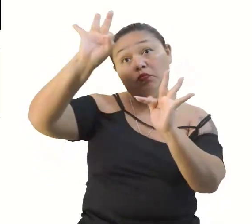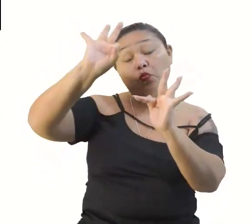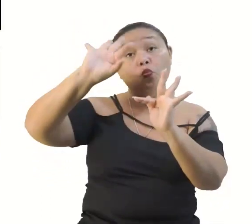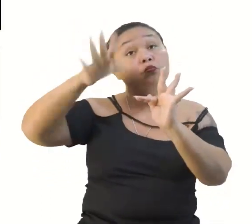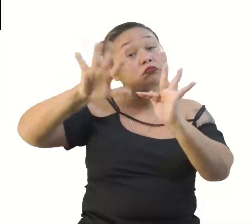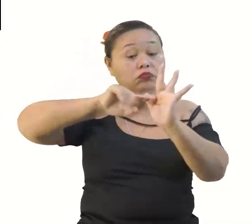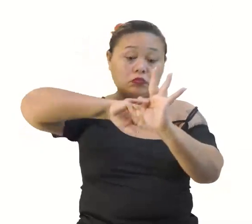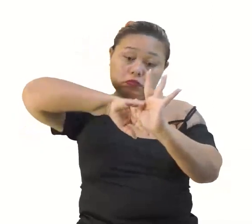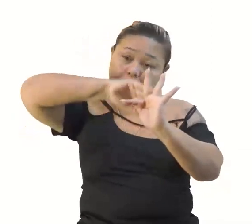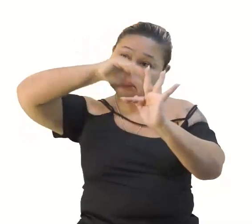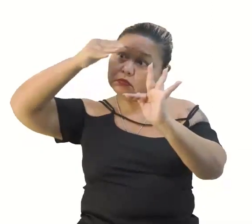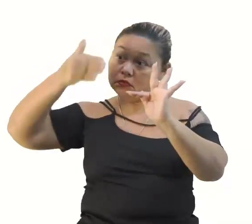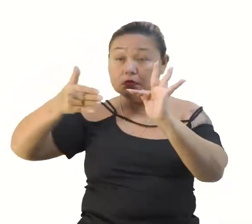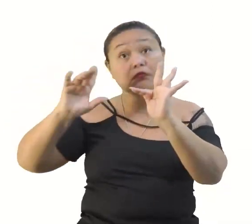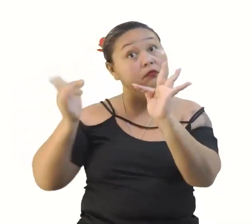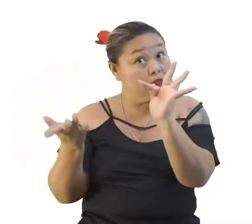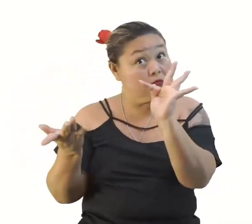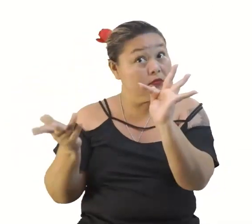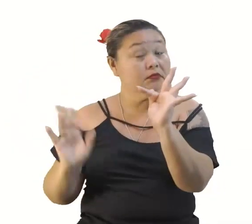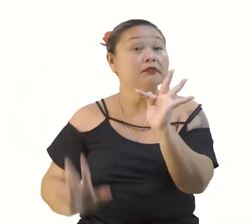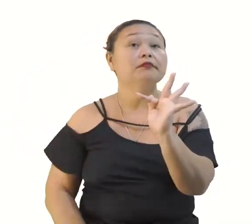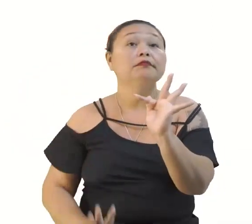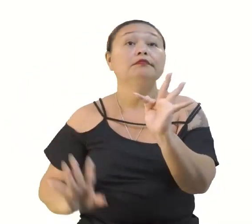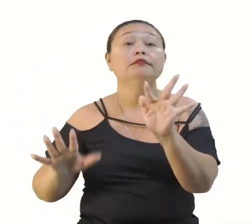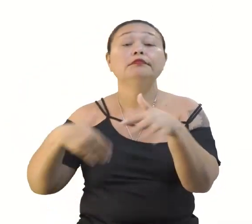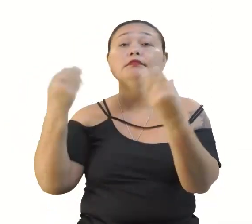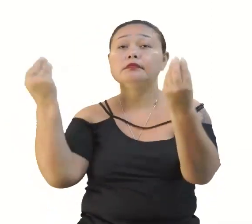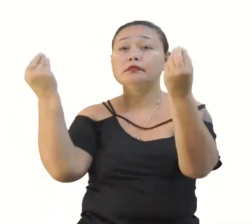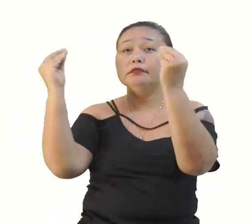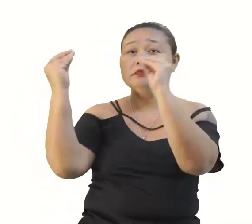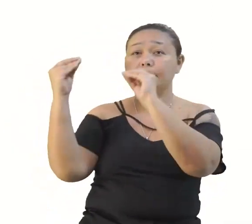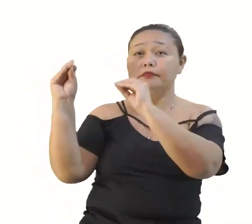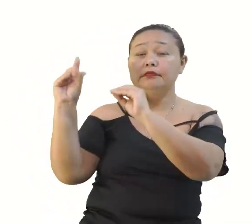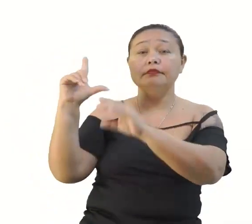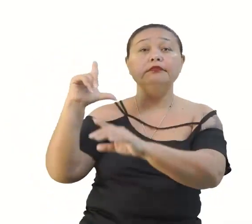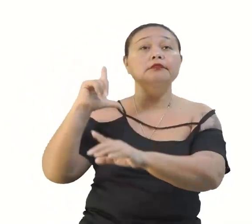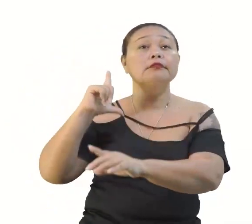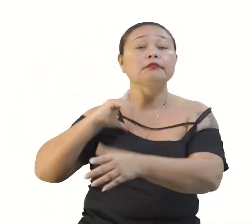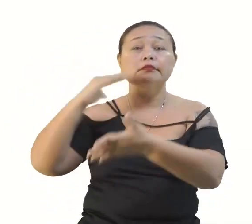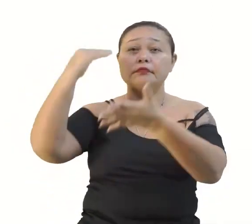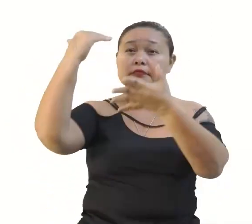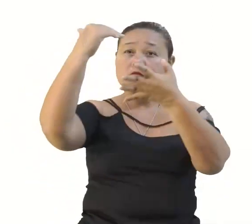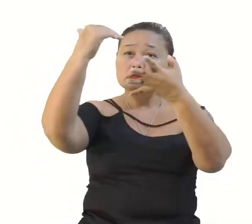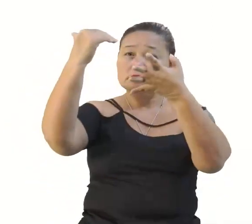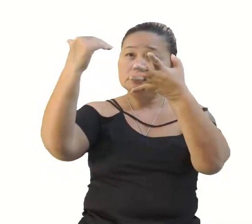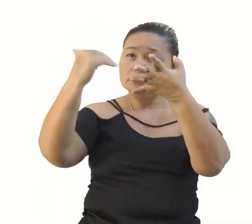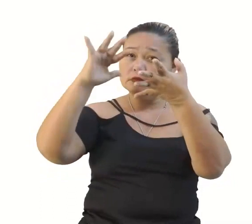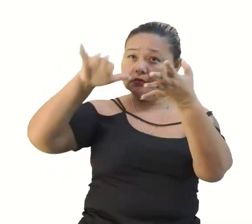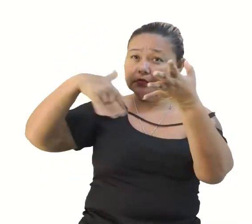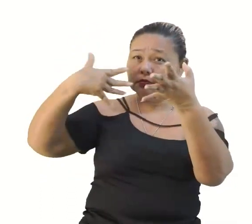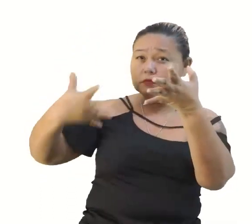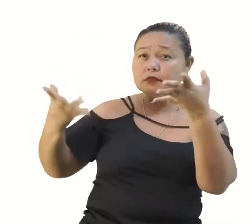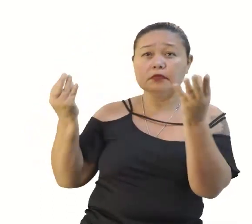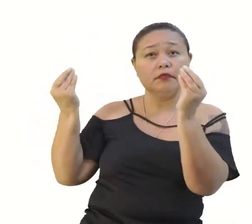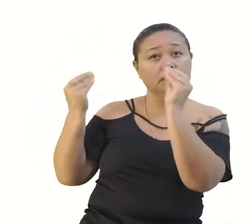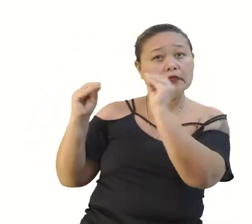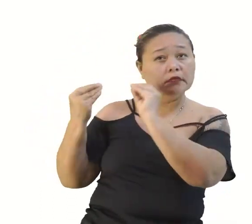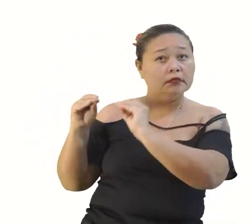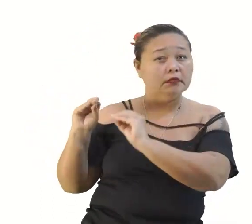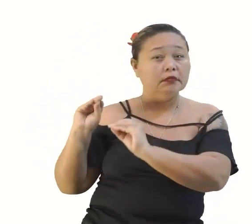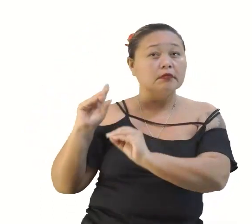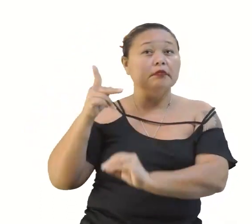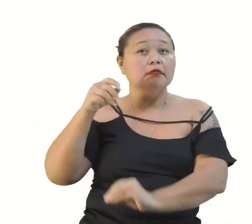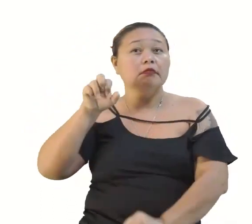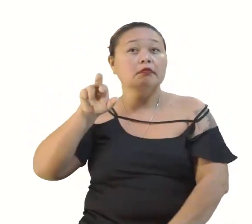curvo mesmo. Vamos lá então, para a construção a gente deve seguir o passo a passo da tabela e depois é só colocar os pares ordenados